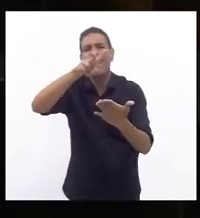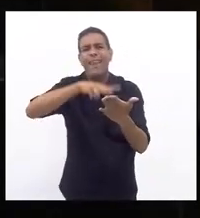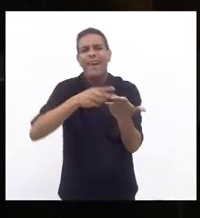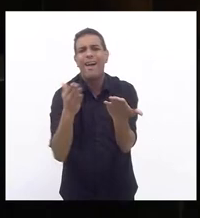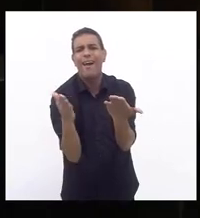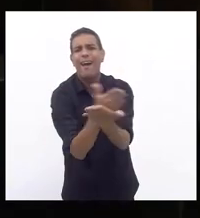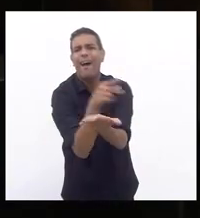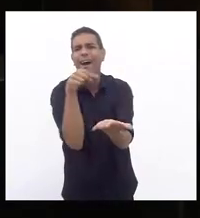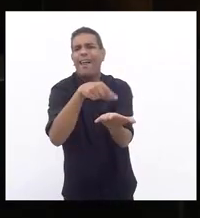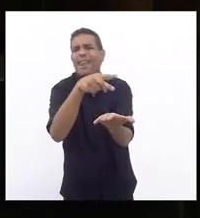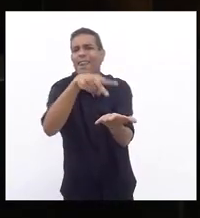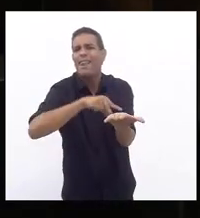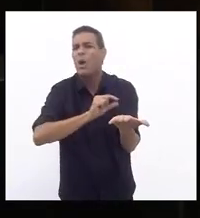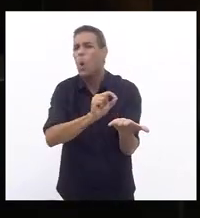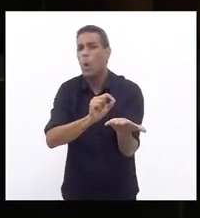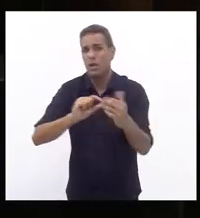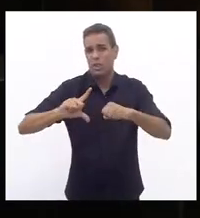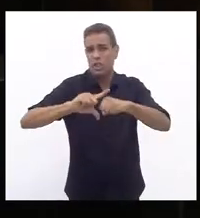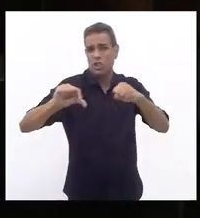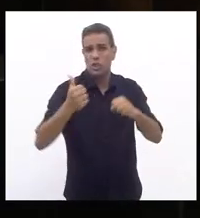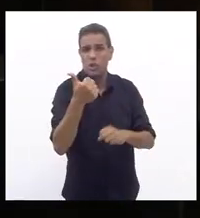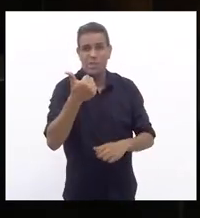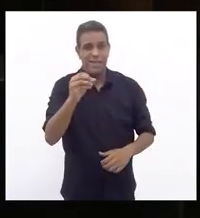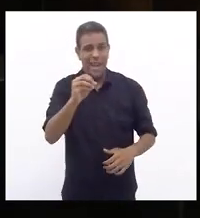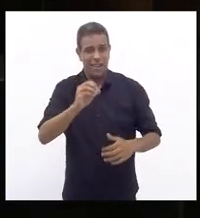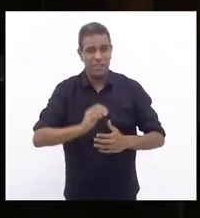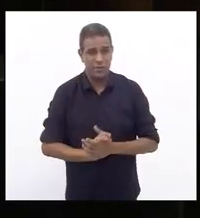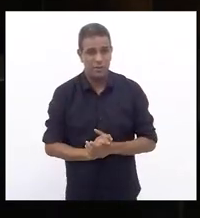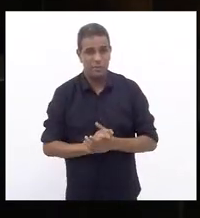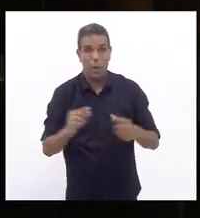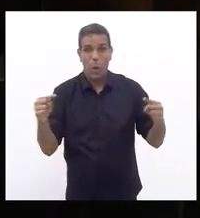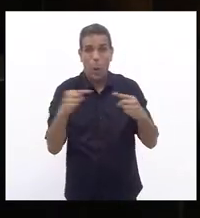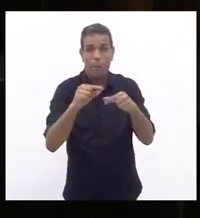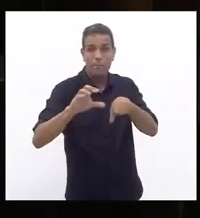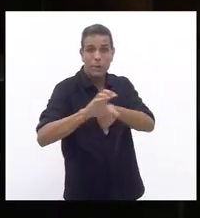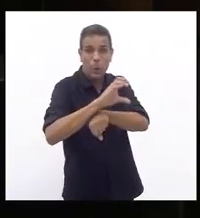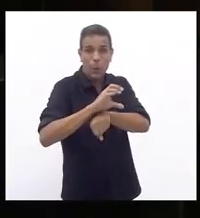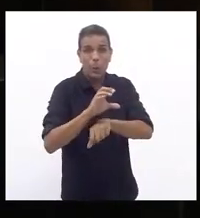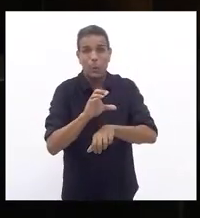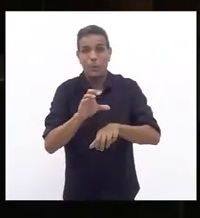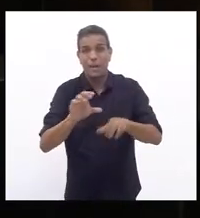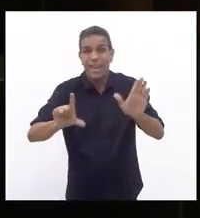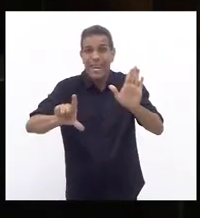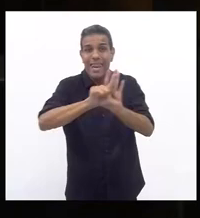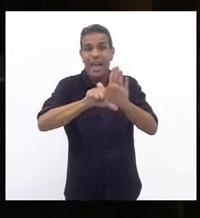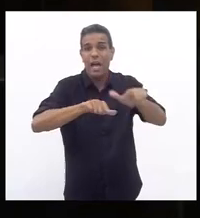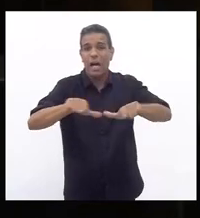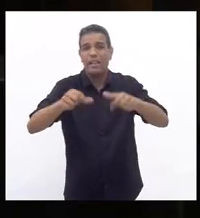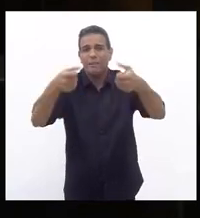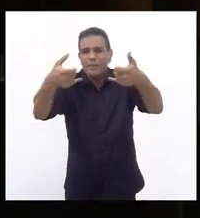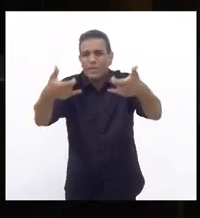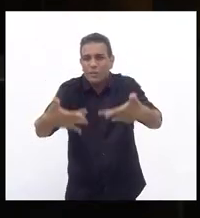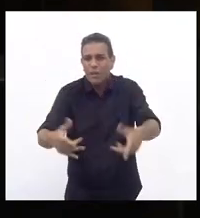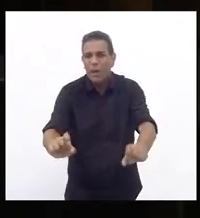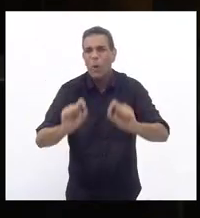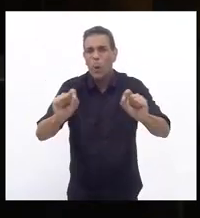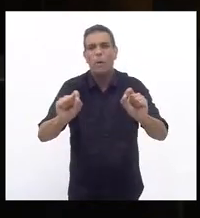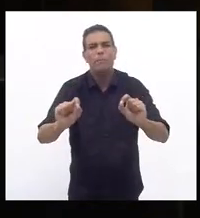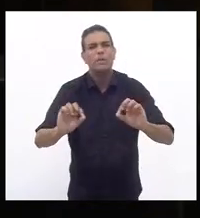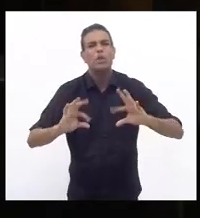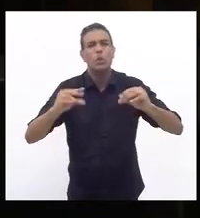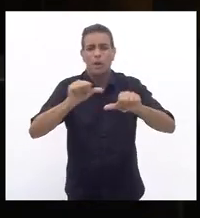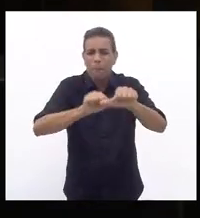eu me permito ler o artigo 10 da Consolidação das Leis do Trabalho, que assim reza: